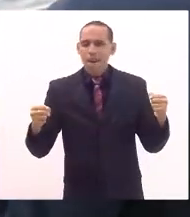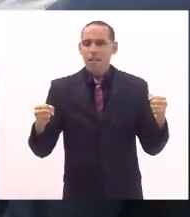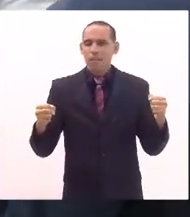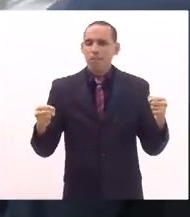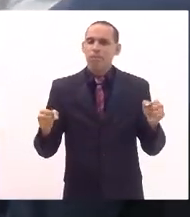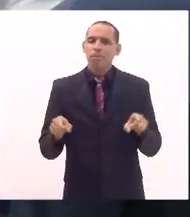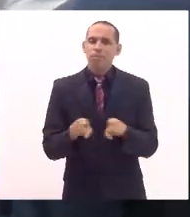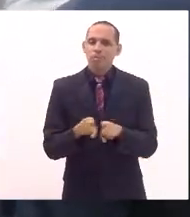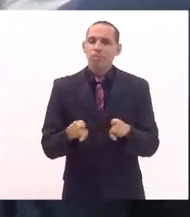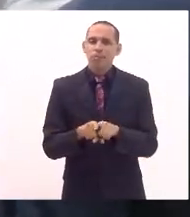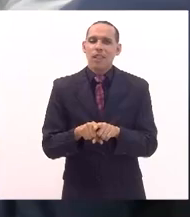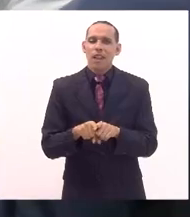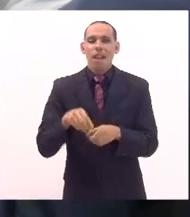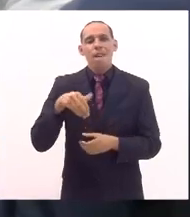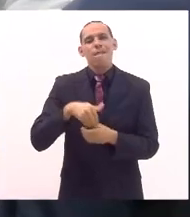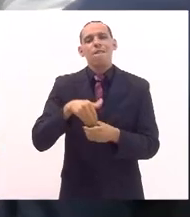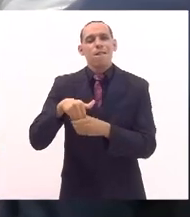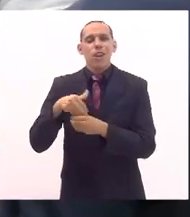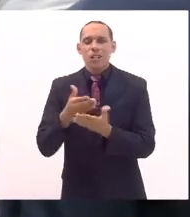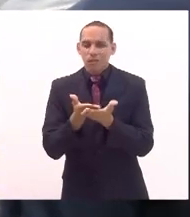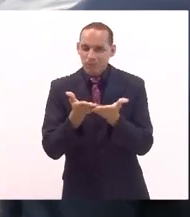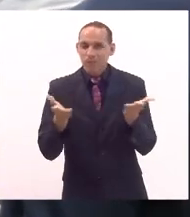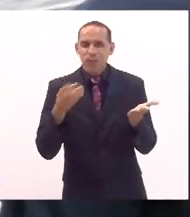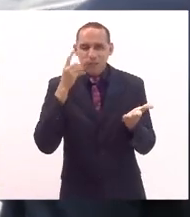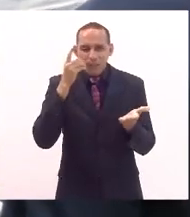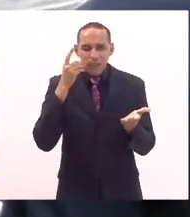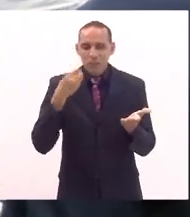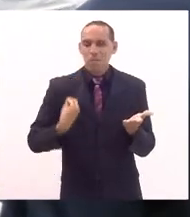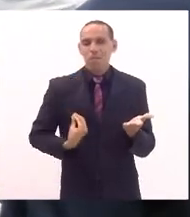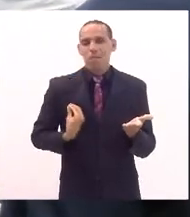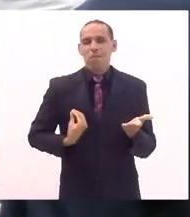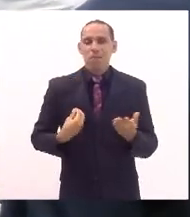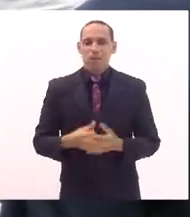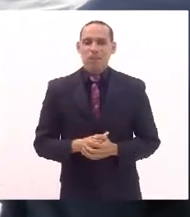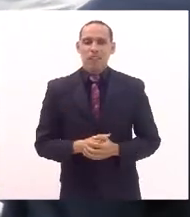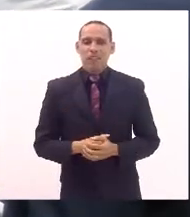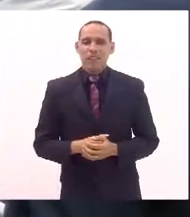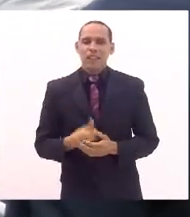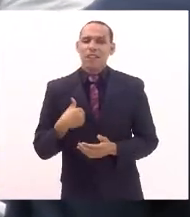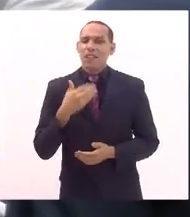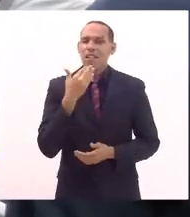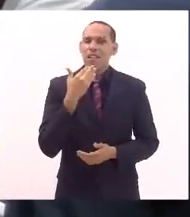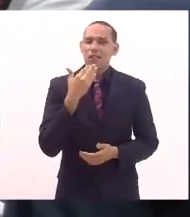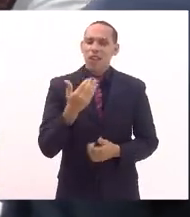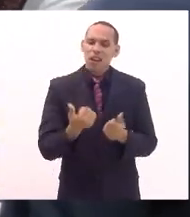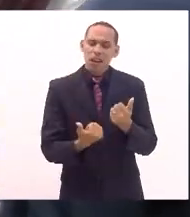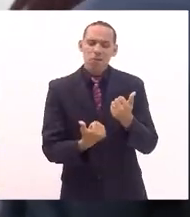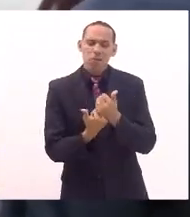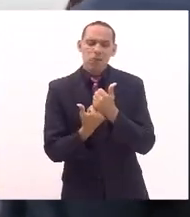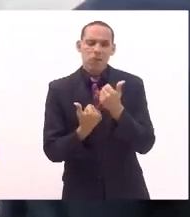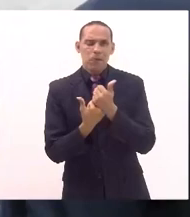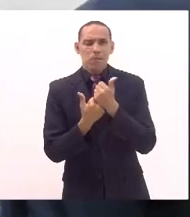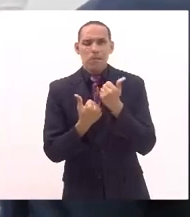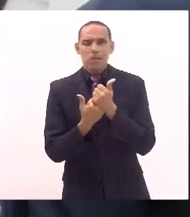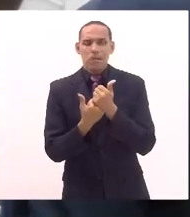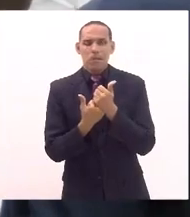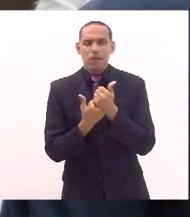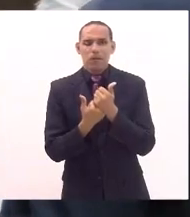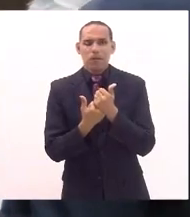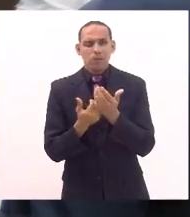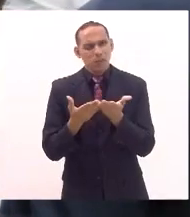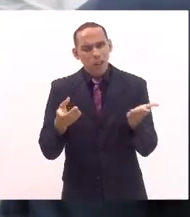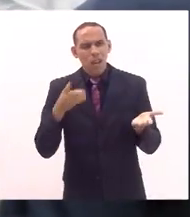com certeza votar em todos os deputados aqui dentro dessa casa eu peço um apoio a